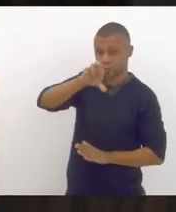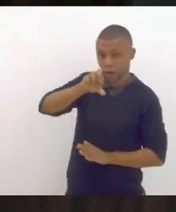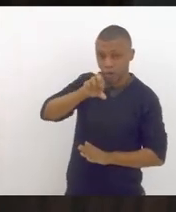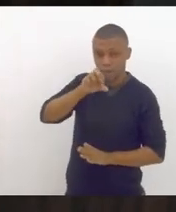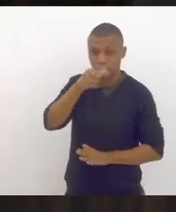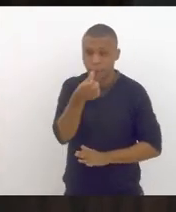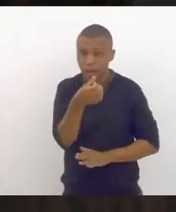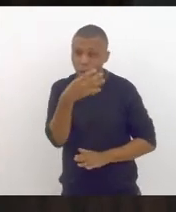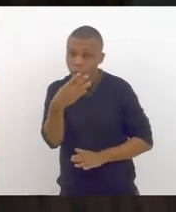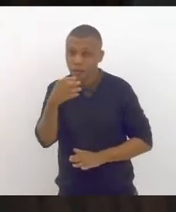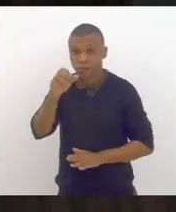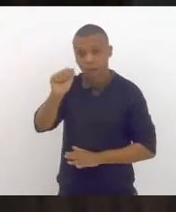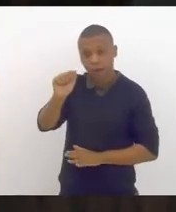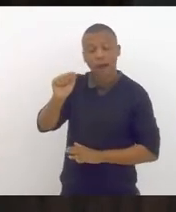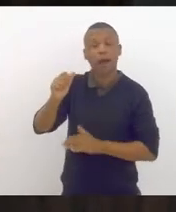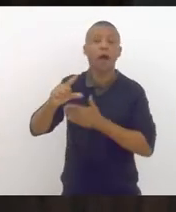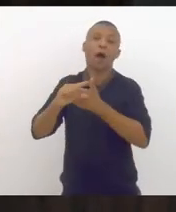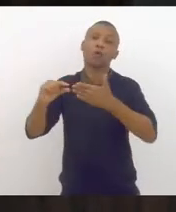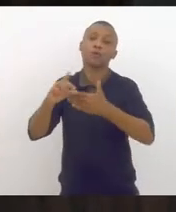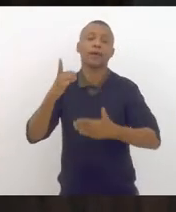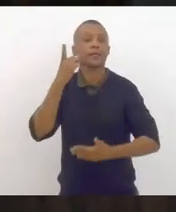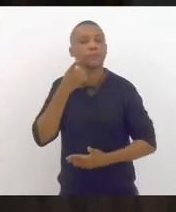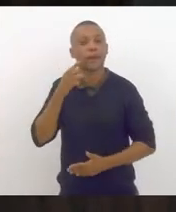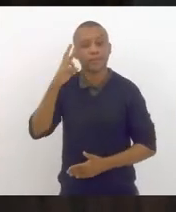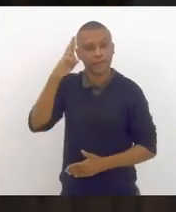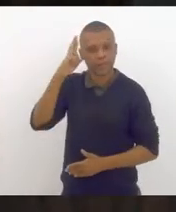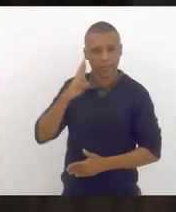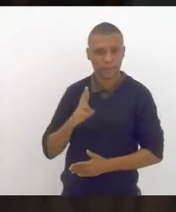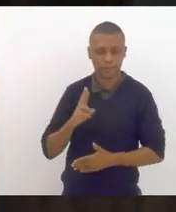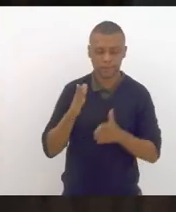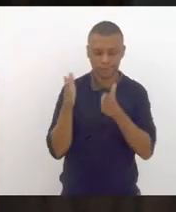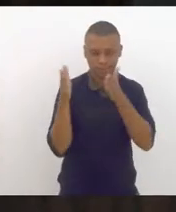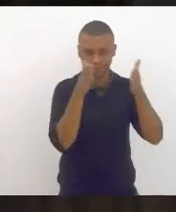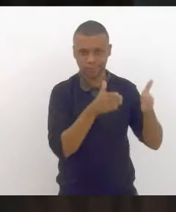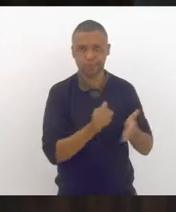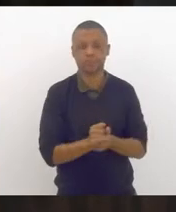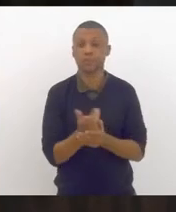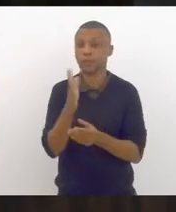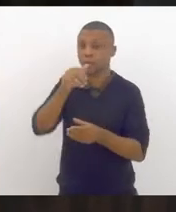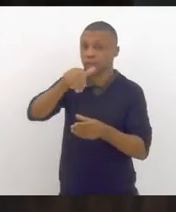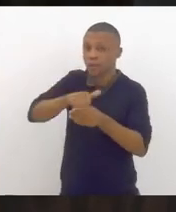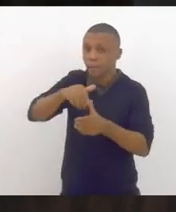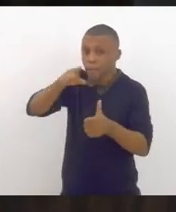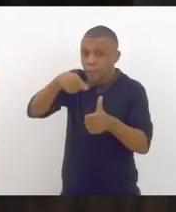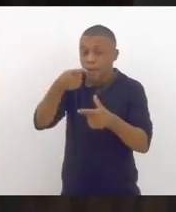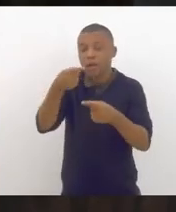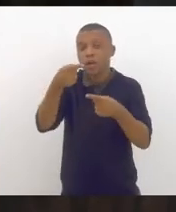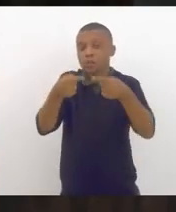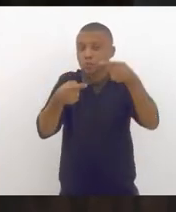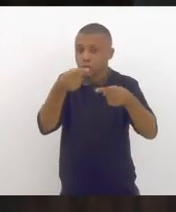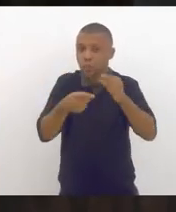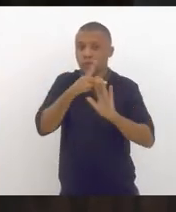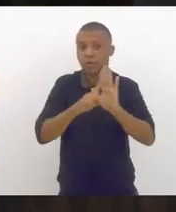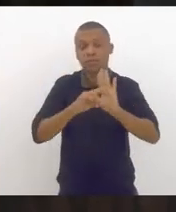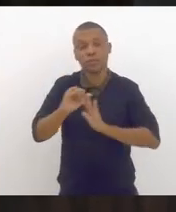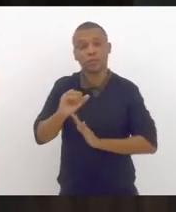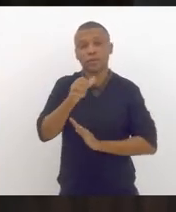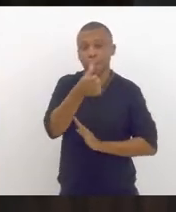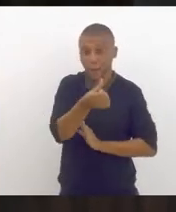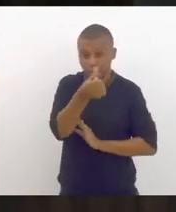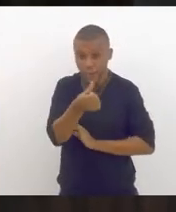5964-A, deputada Renata Souza. Em votação, em primeira discussão, o projeto de lei 662 de